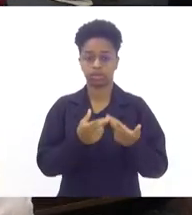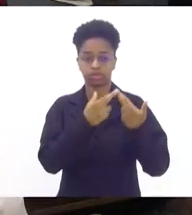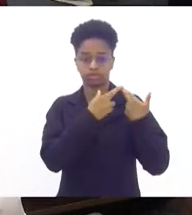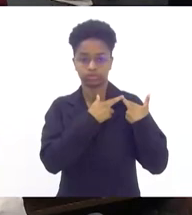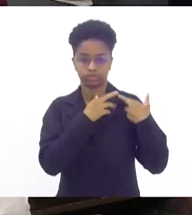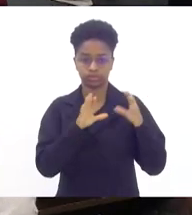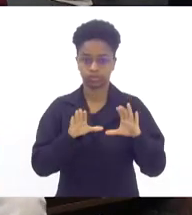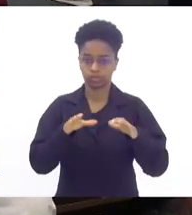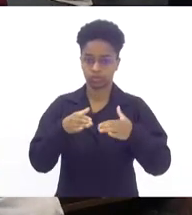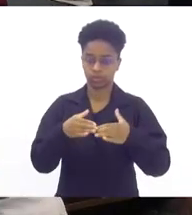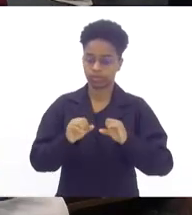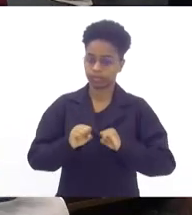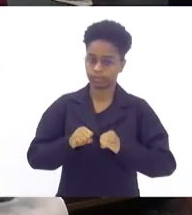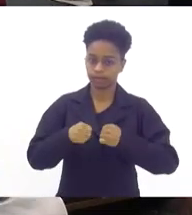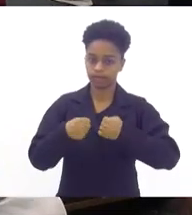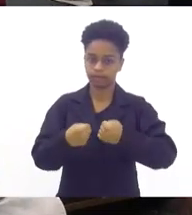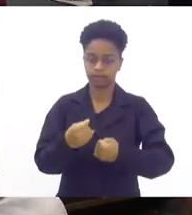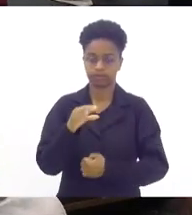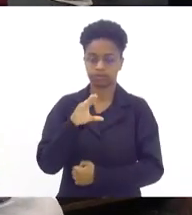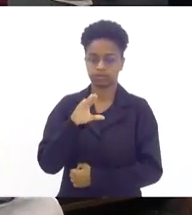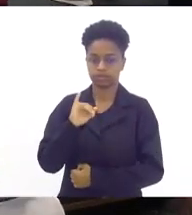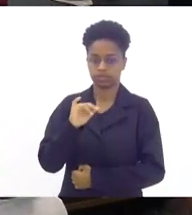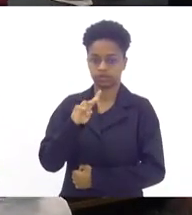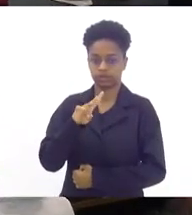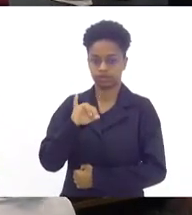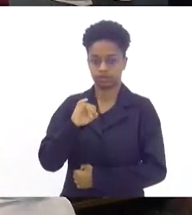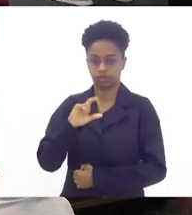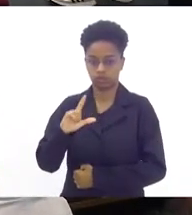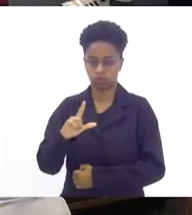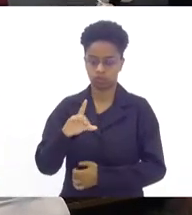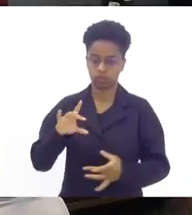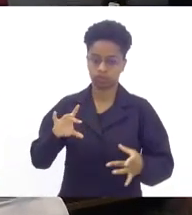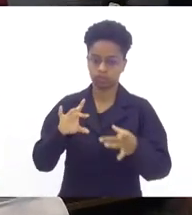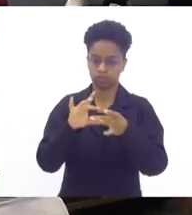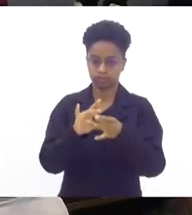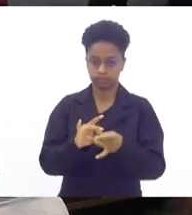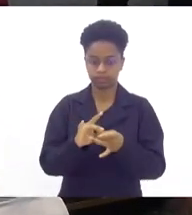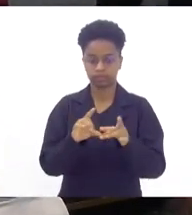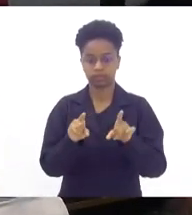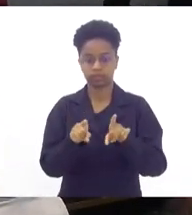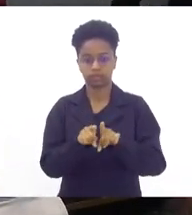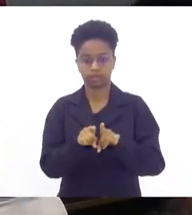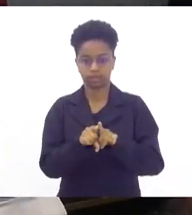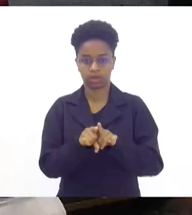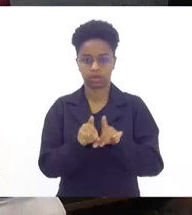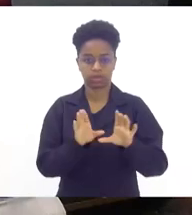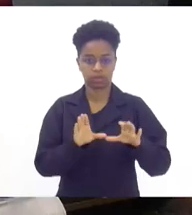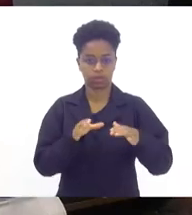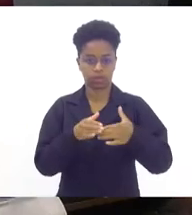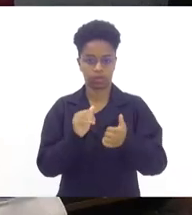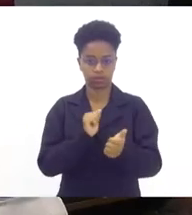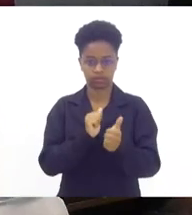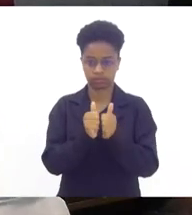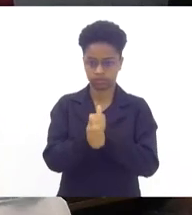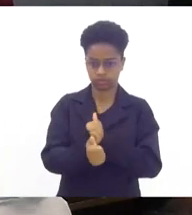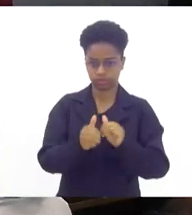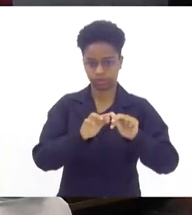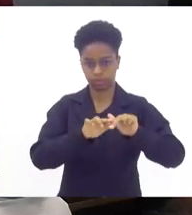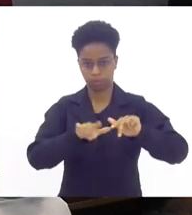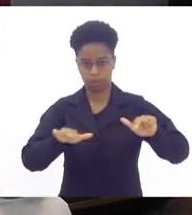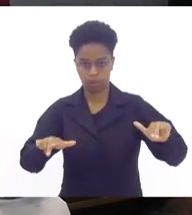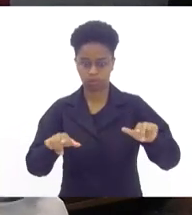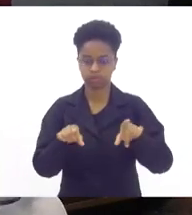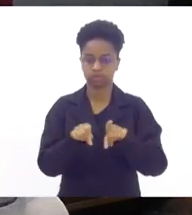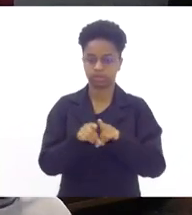de Defesa Civil e conjunto com a comissão de esporte e